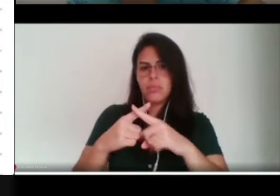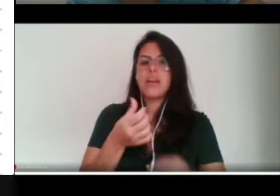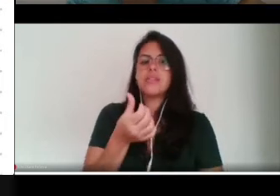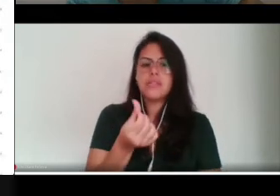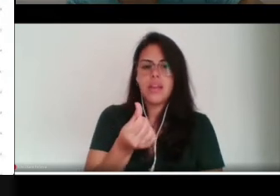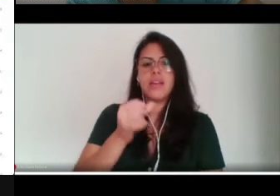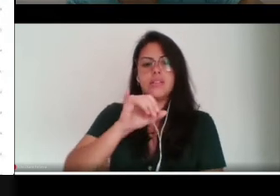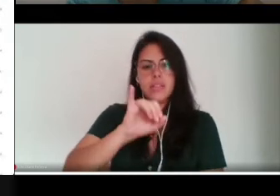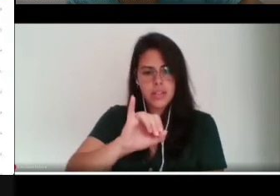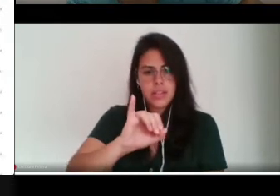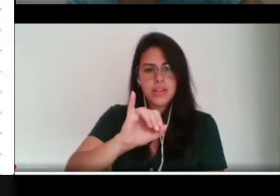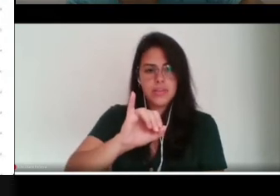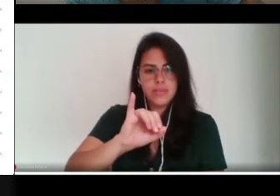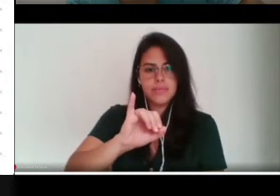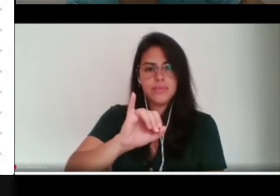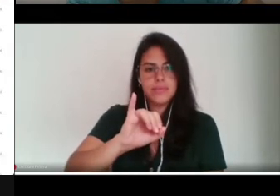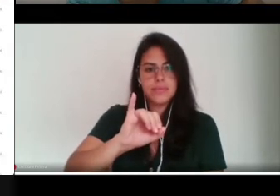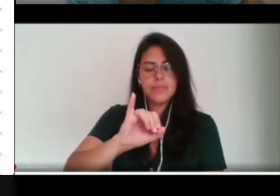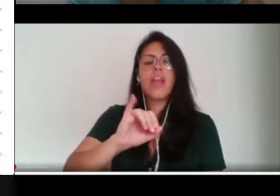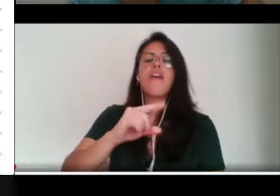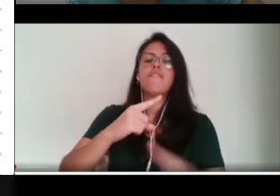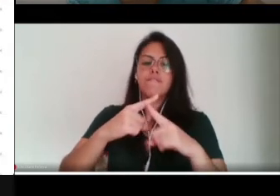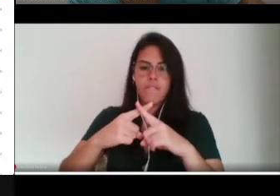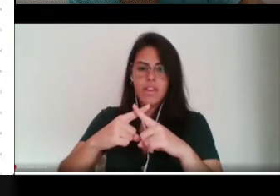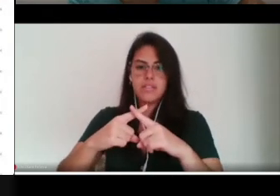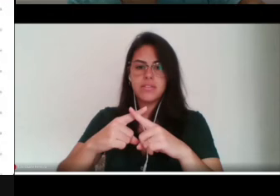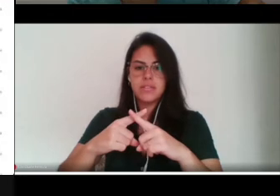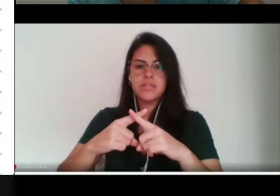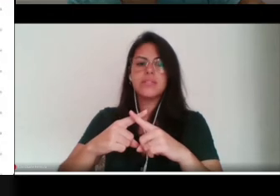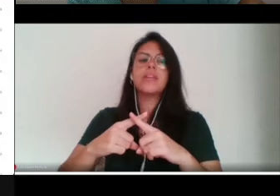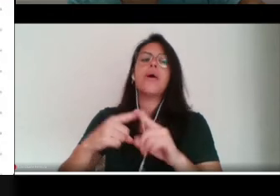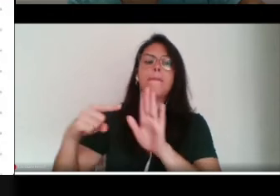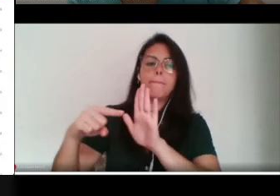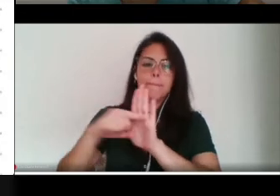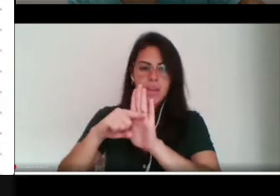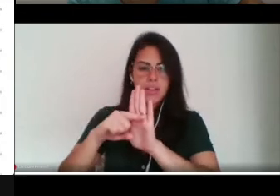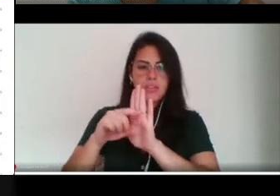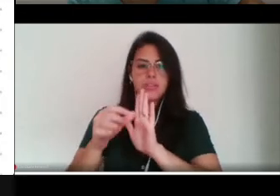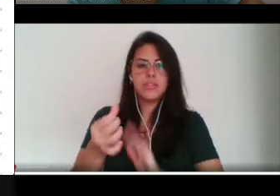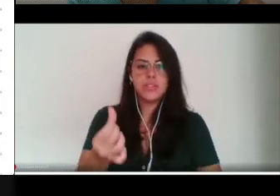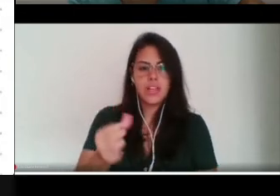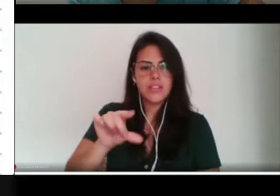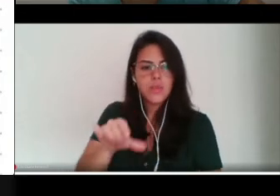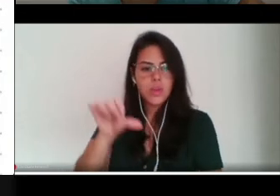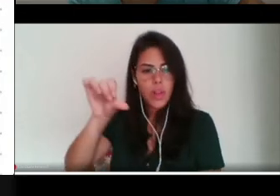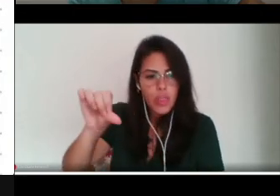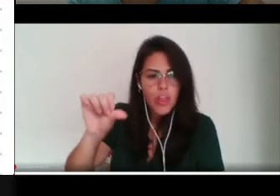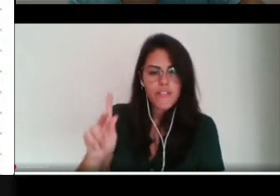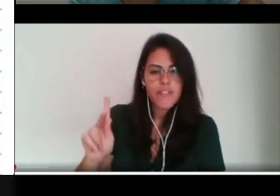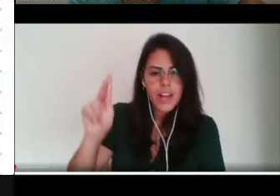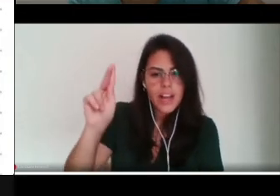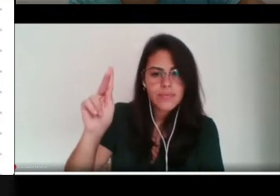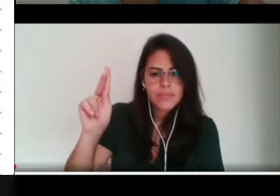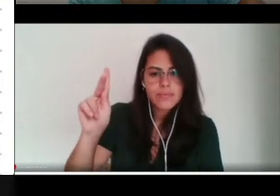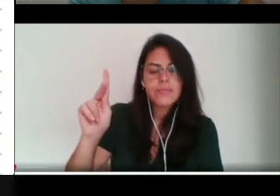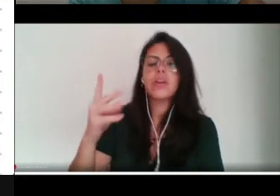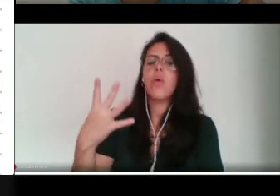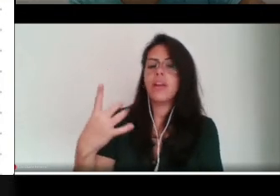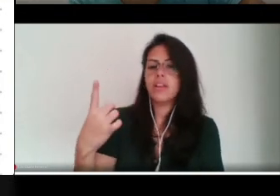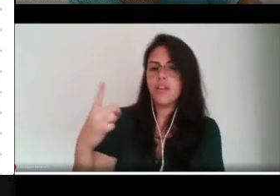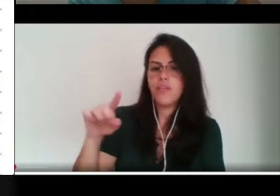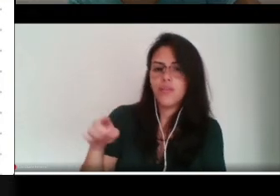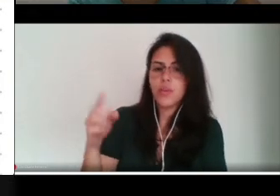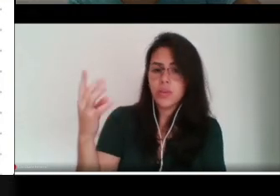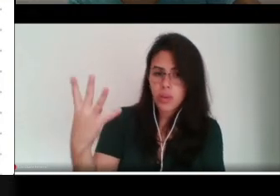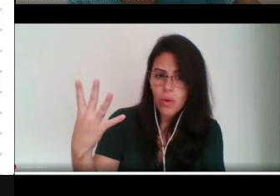Então, 6 vezes 6,9, 41,4. E I VEC menos K, I